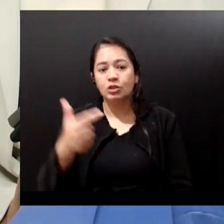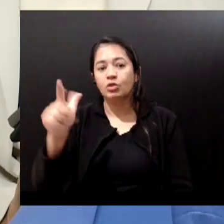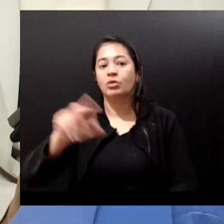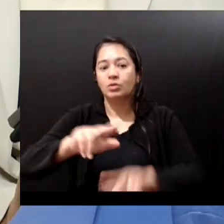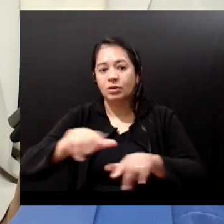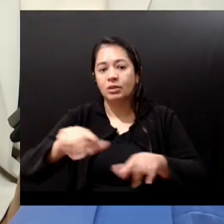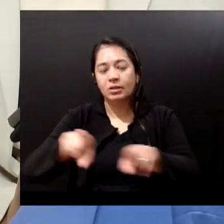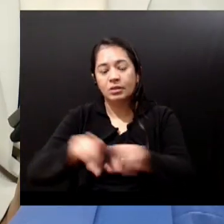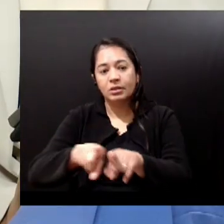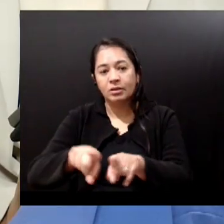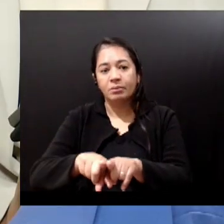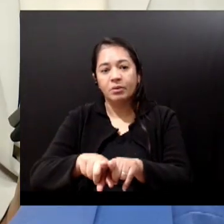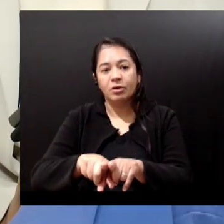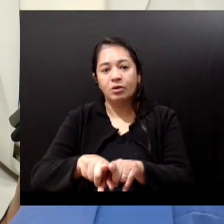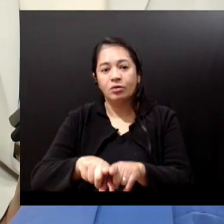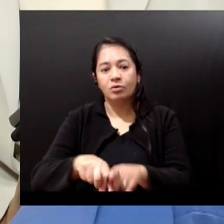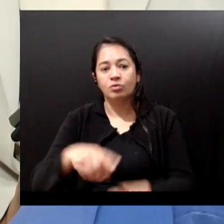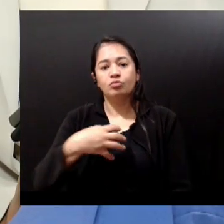um certo,